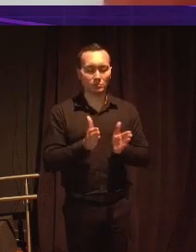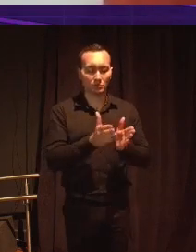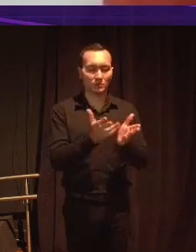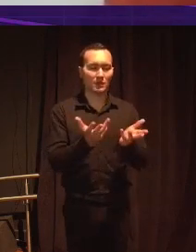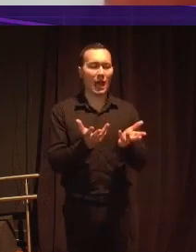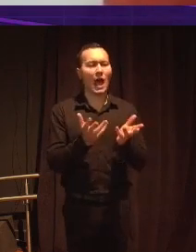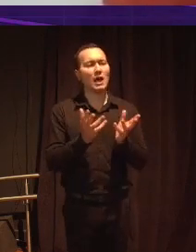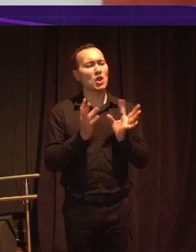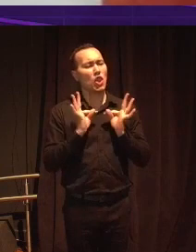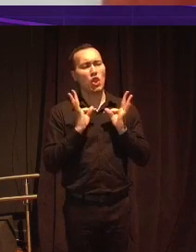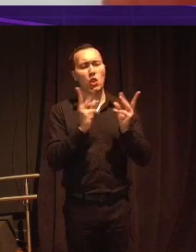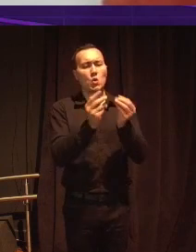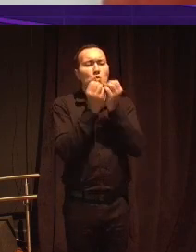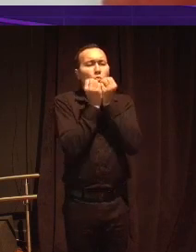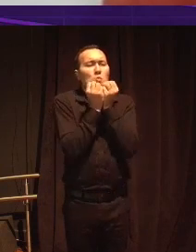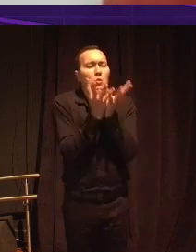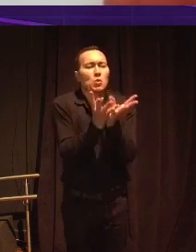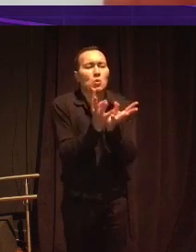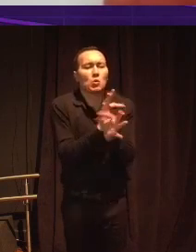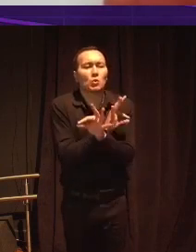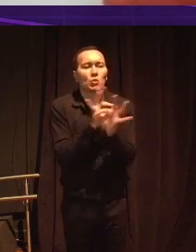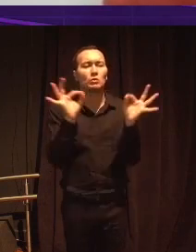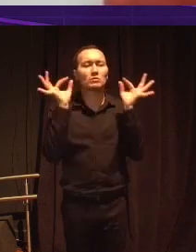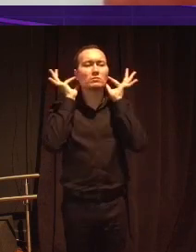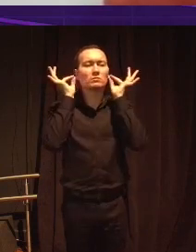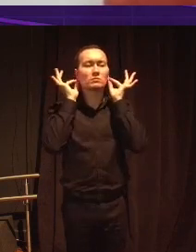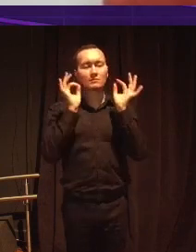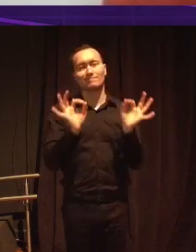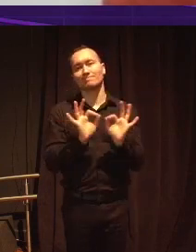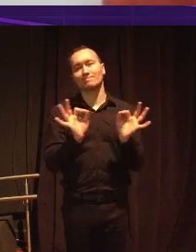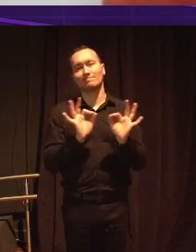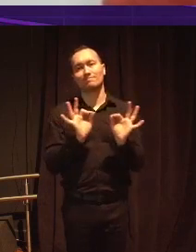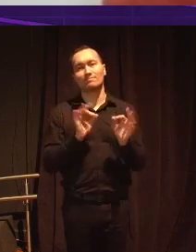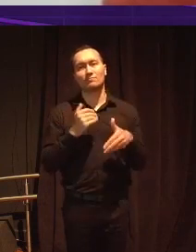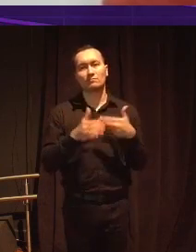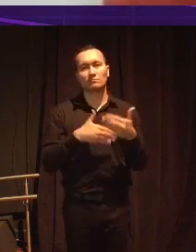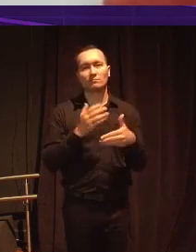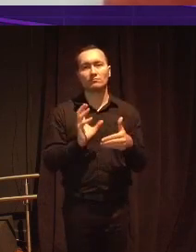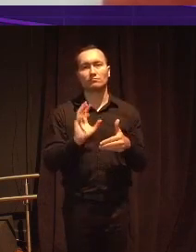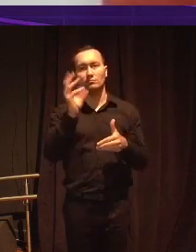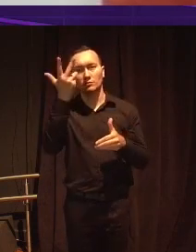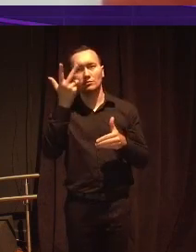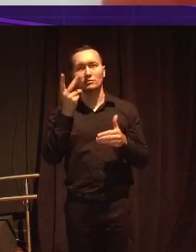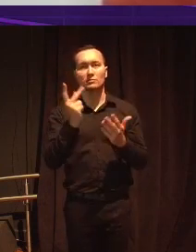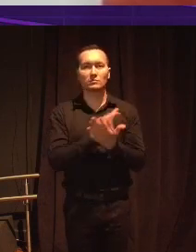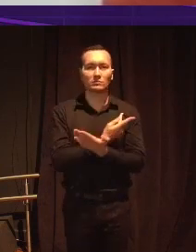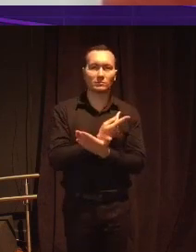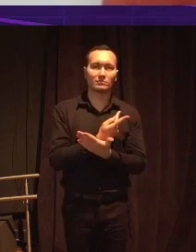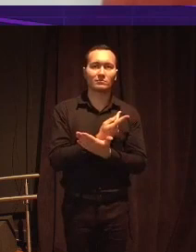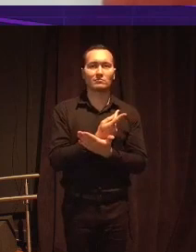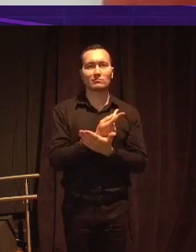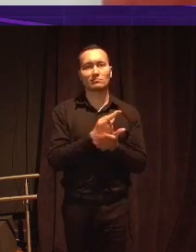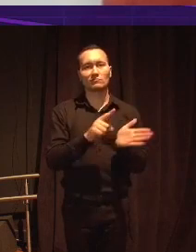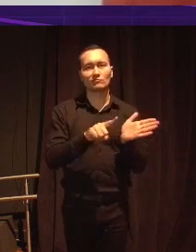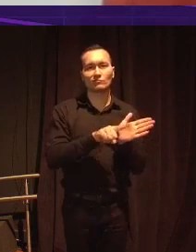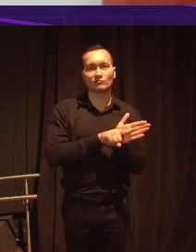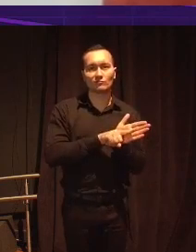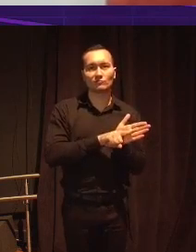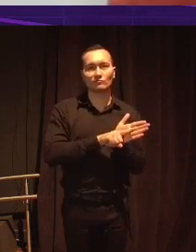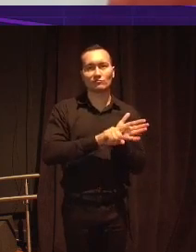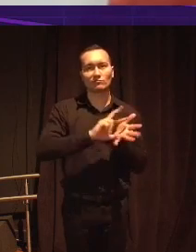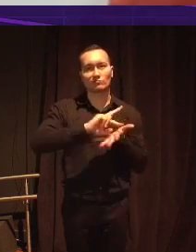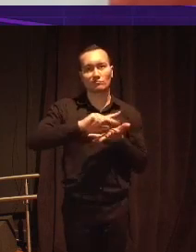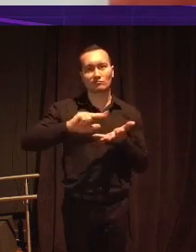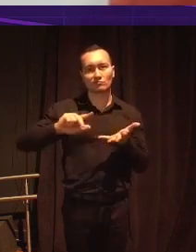né? A gente sempre tem alguns percalços, sempre tem os imprevistos, sempre tem coisas que a gente não espera,